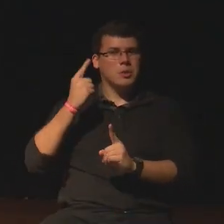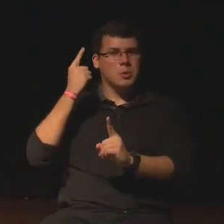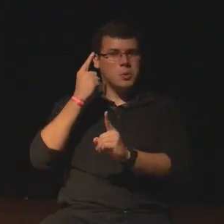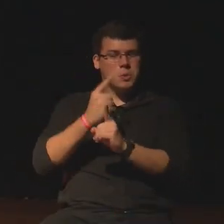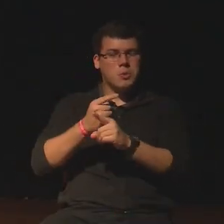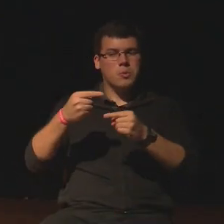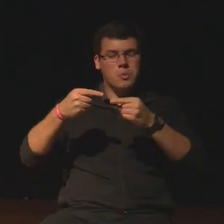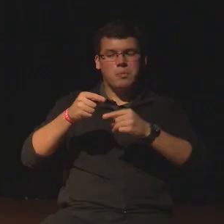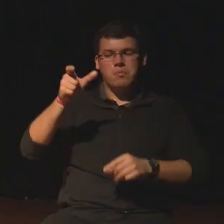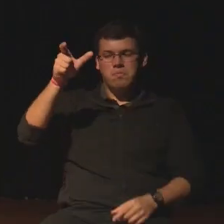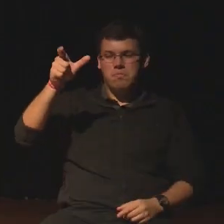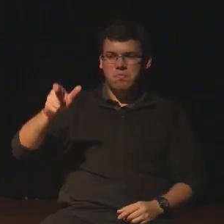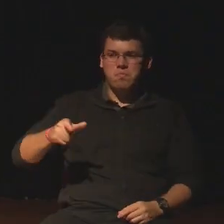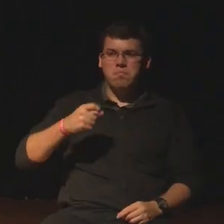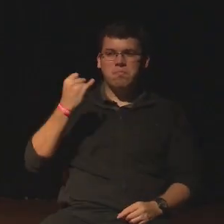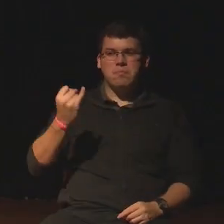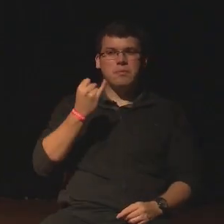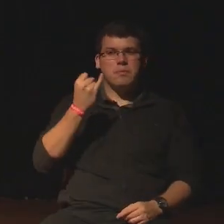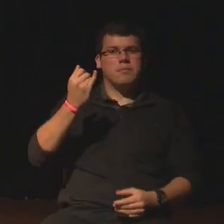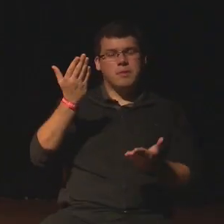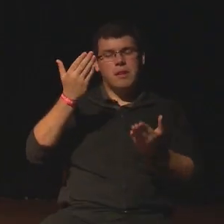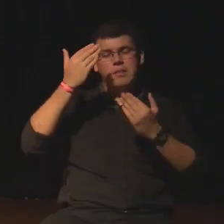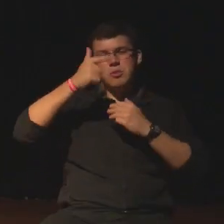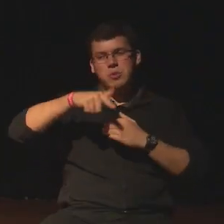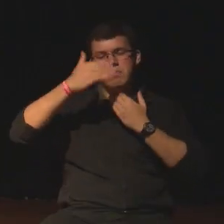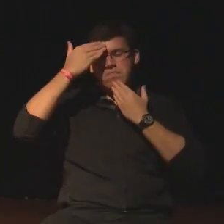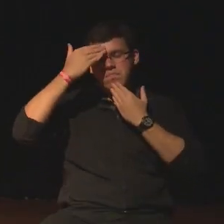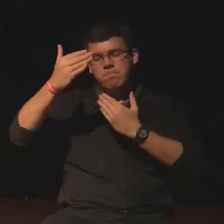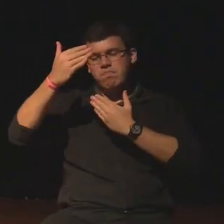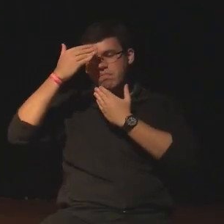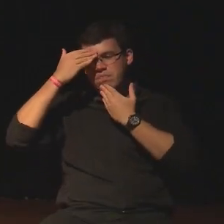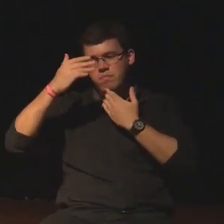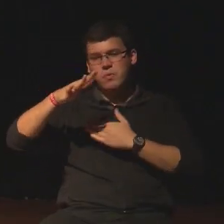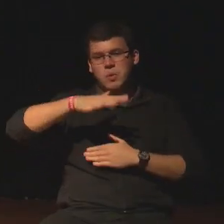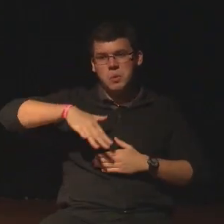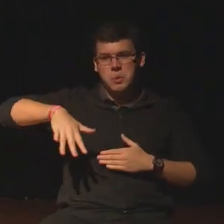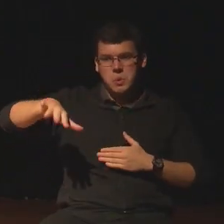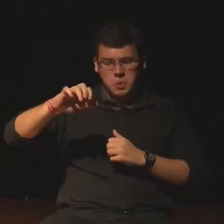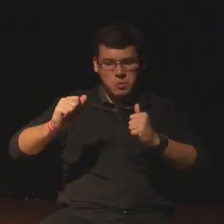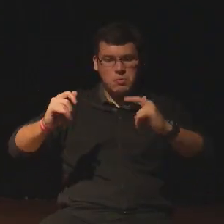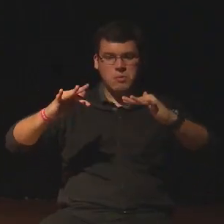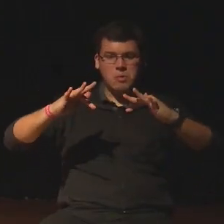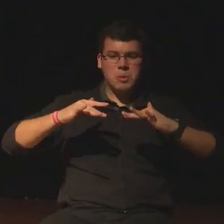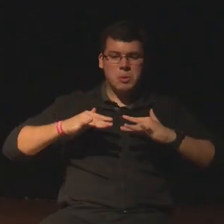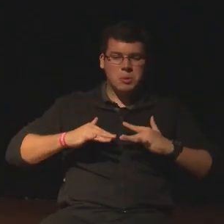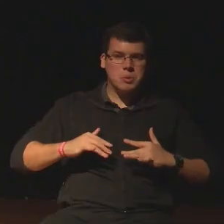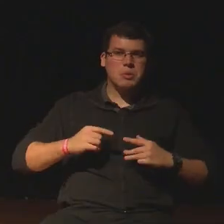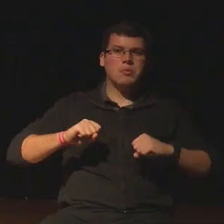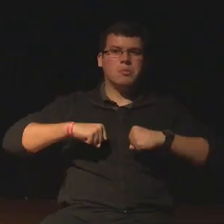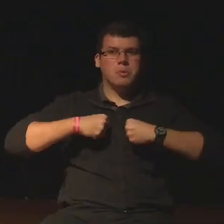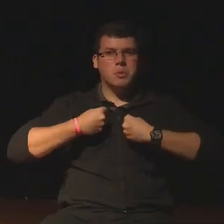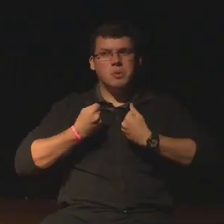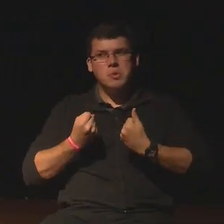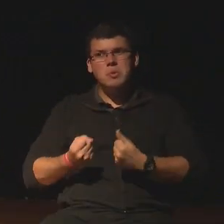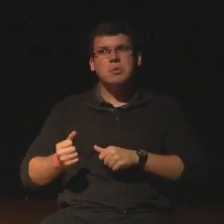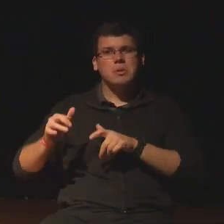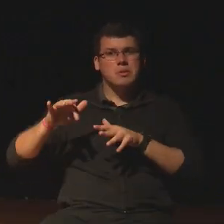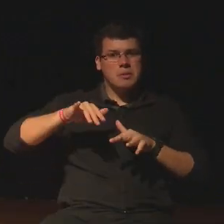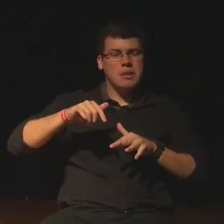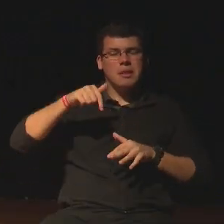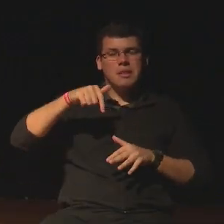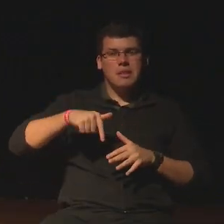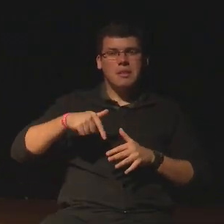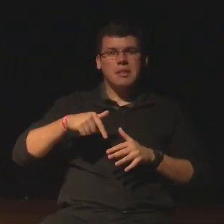disso. Então, queria agradecer a presença de todos que deram seu tempo para trazer sua contribuição aqui, e vamos garantir